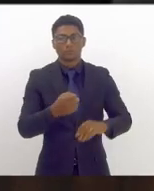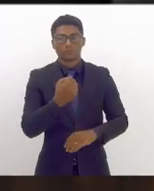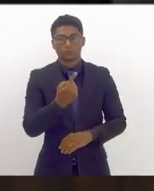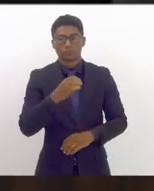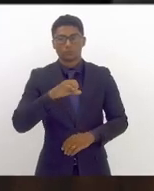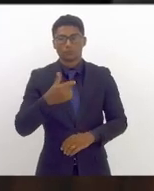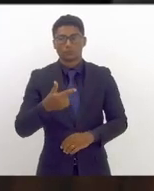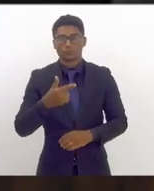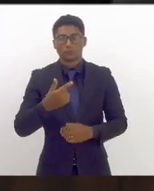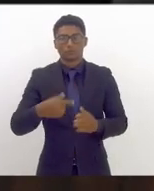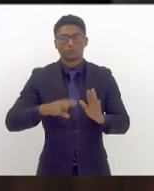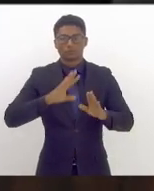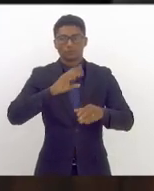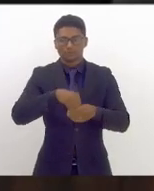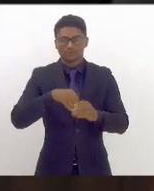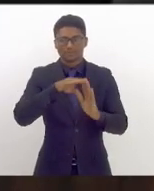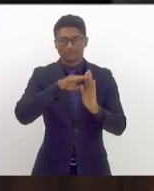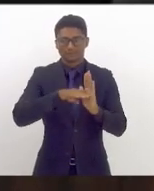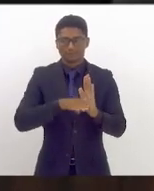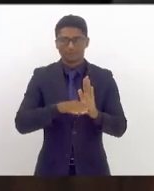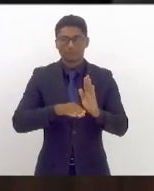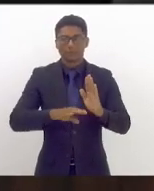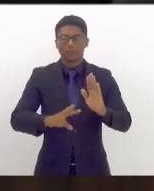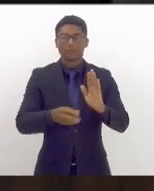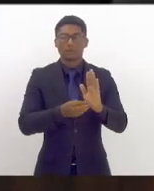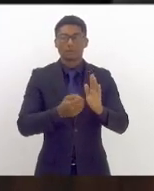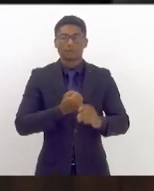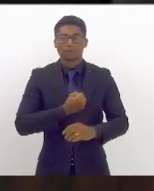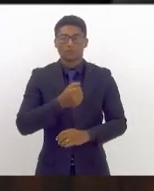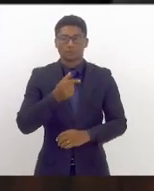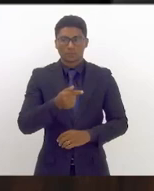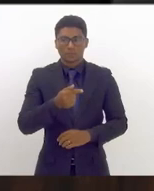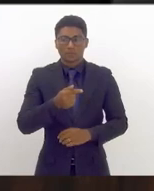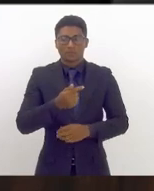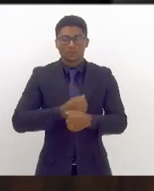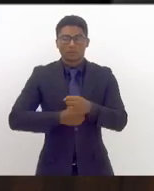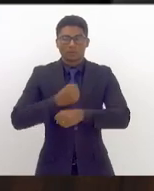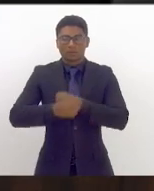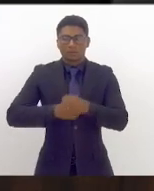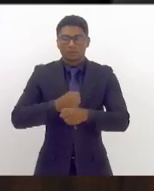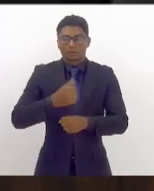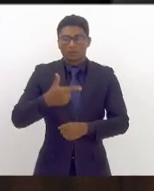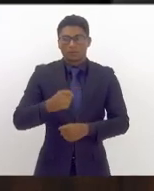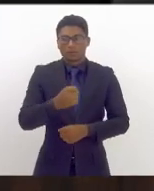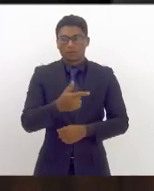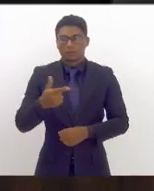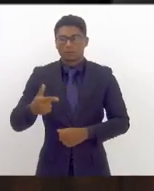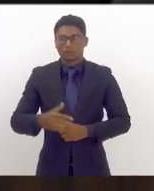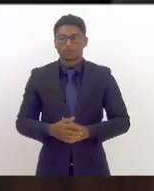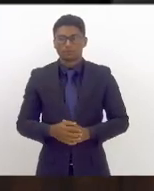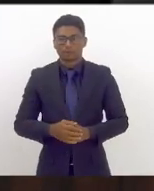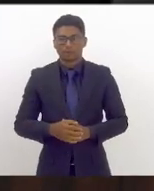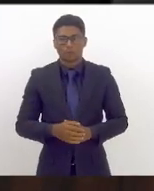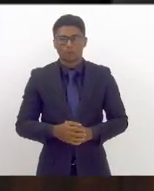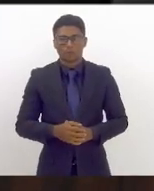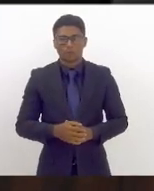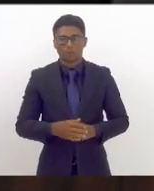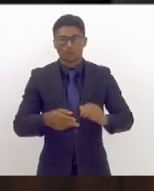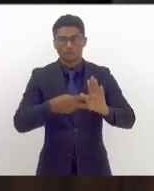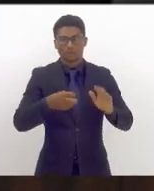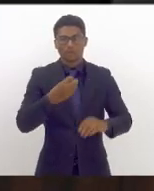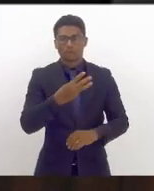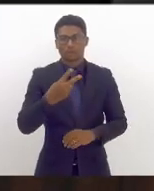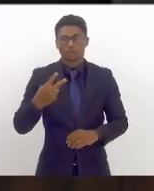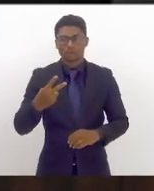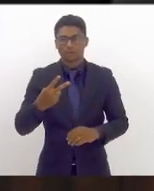Regimento Interno propósito de menta condicional número 74 22 de autoria da comissão de novas internas de proposições externo que modifica o artigo 32